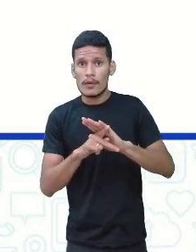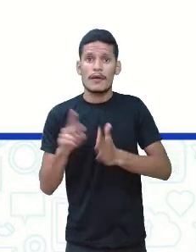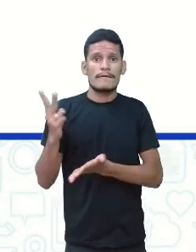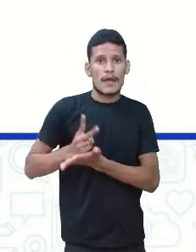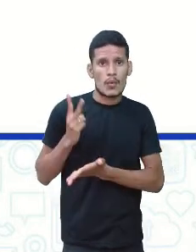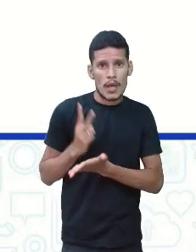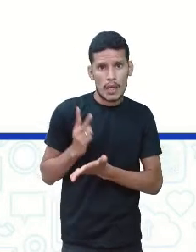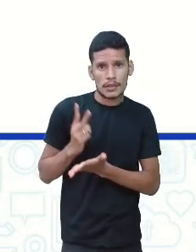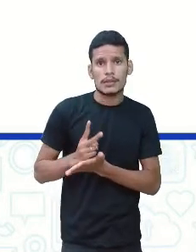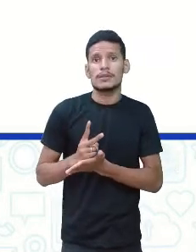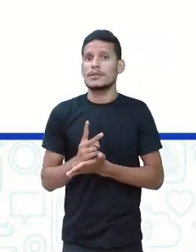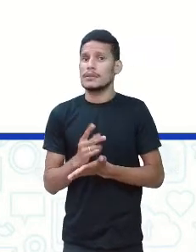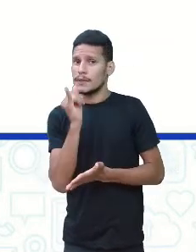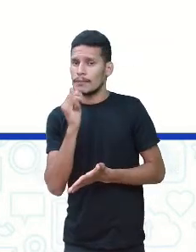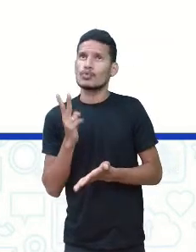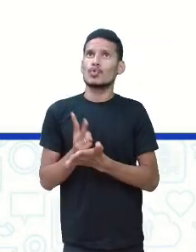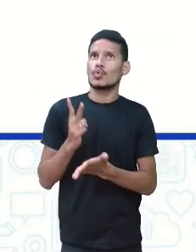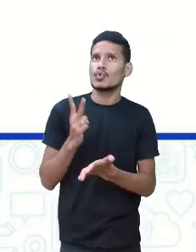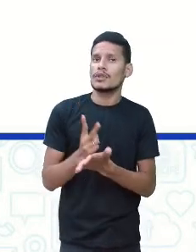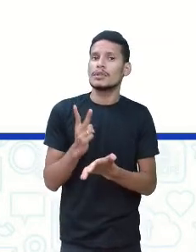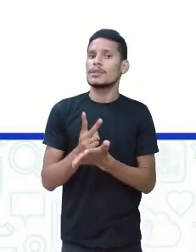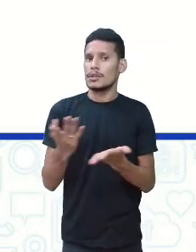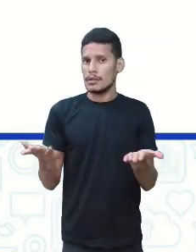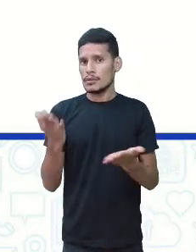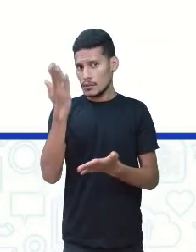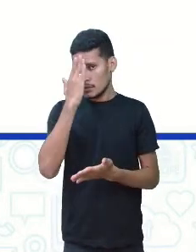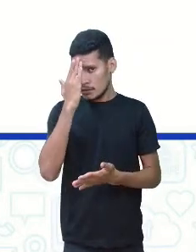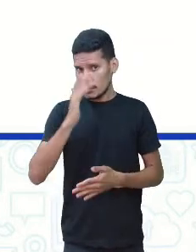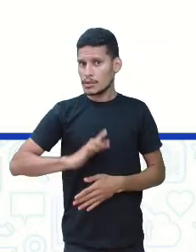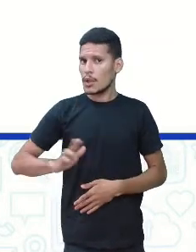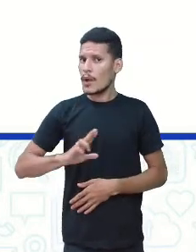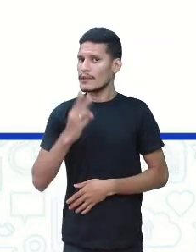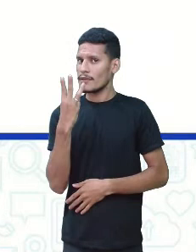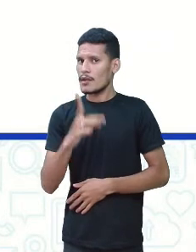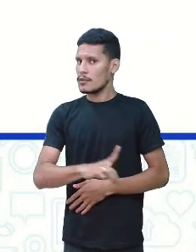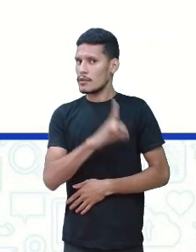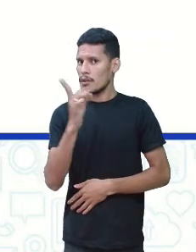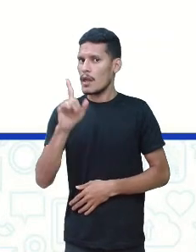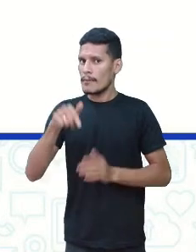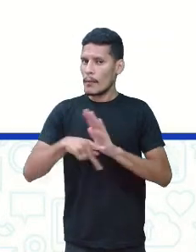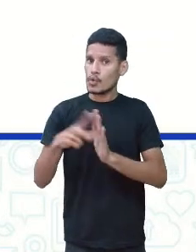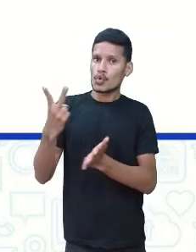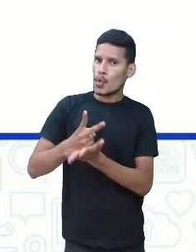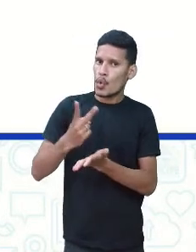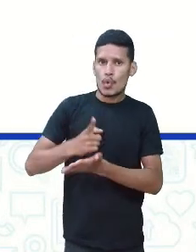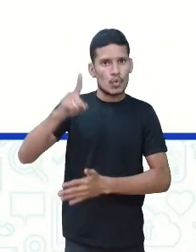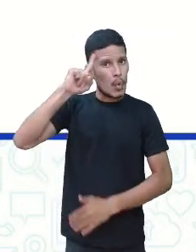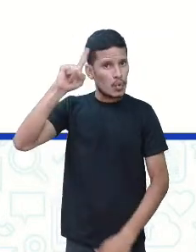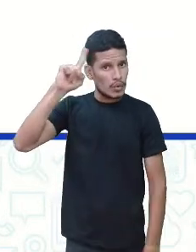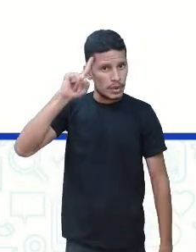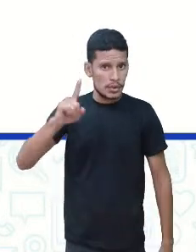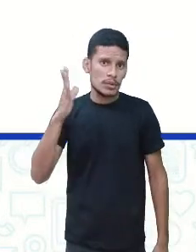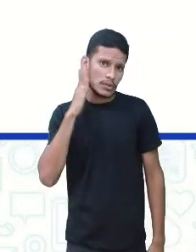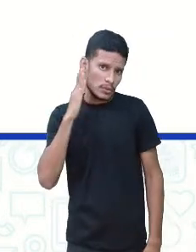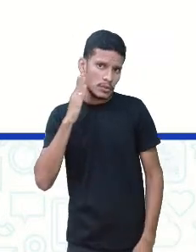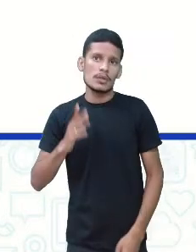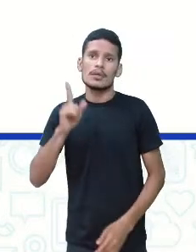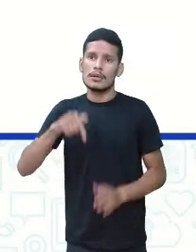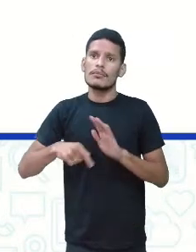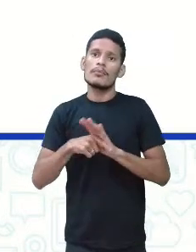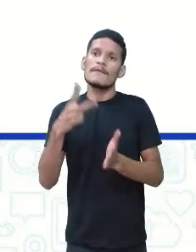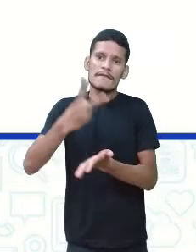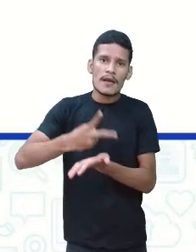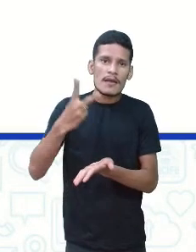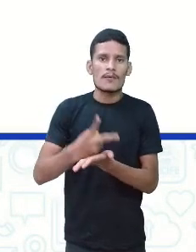começaram a jogar futsal todos os dias, né? Não vai ser mais 3, a gente vai jogar todos os dias agora. Então eu vou aumentar a